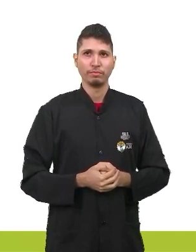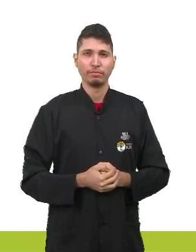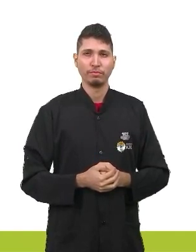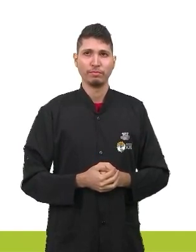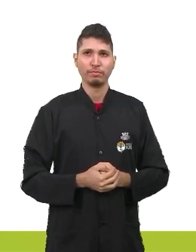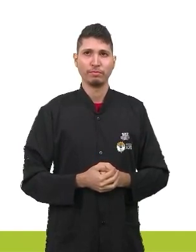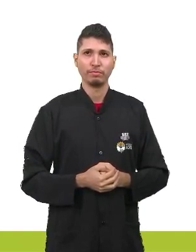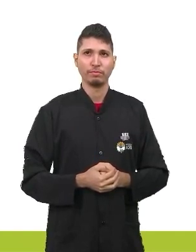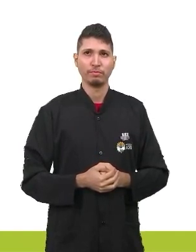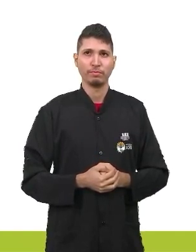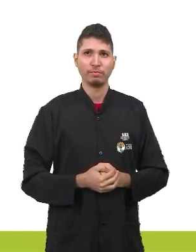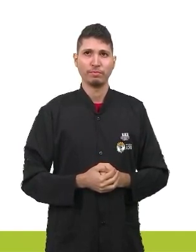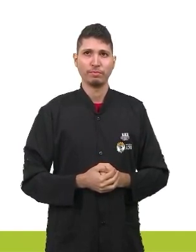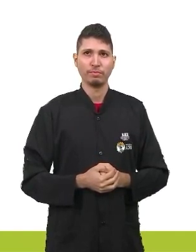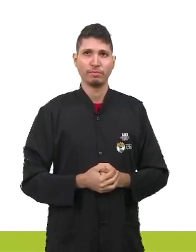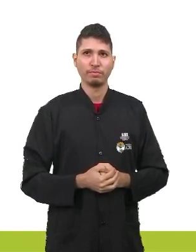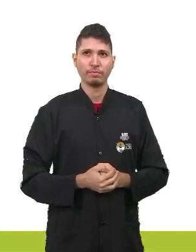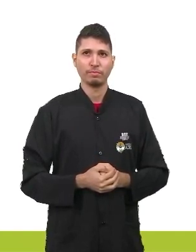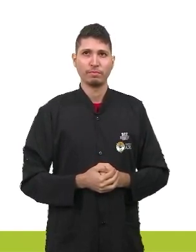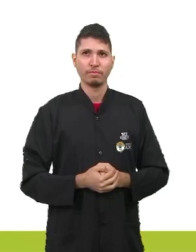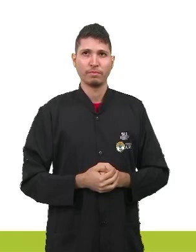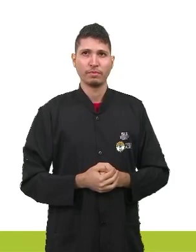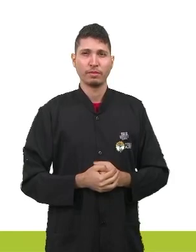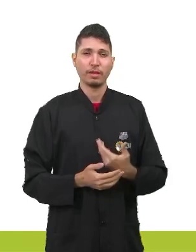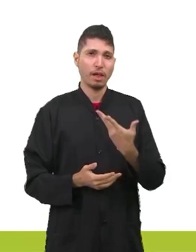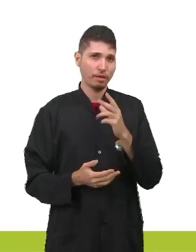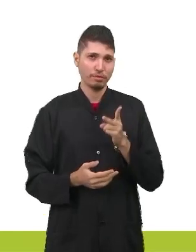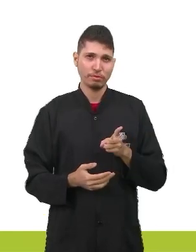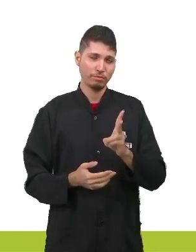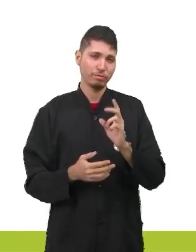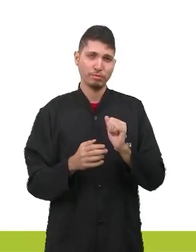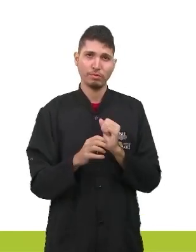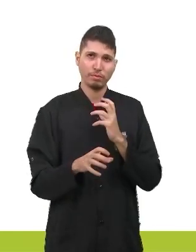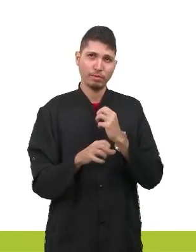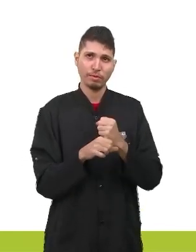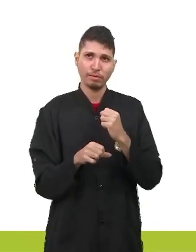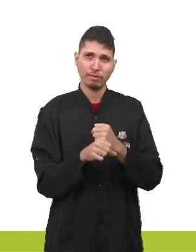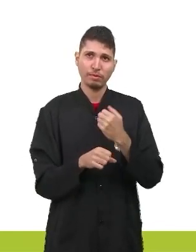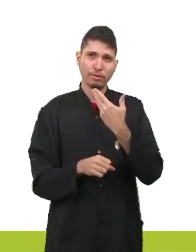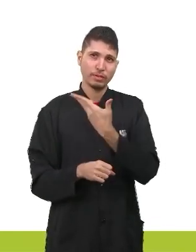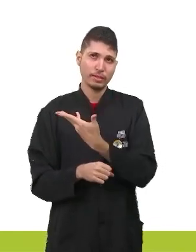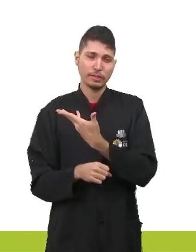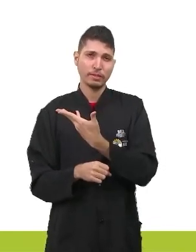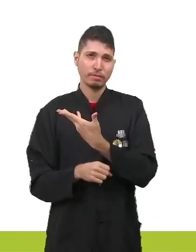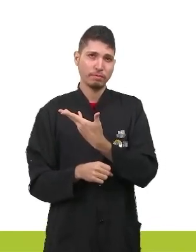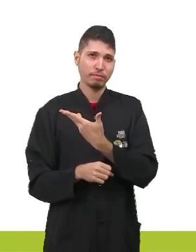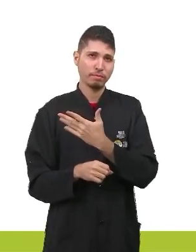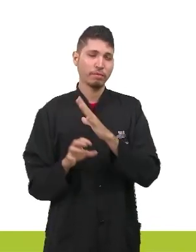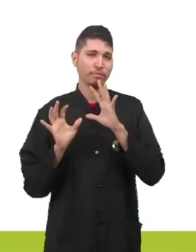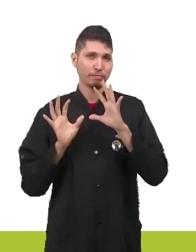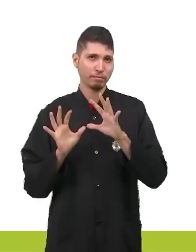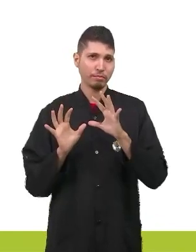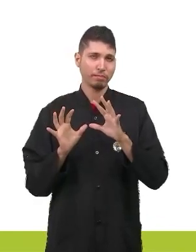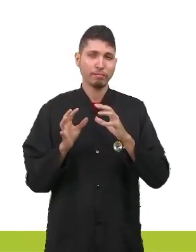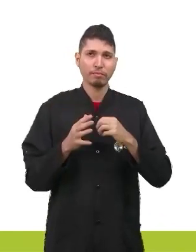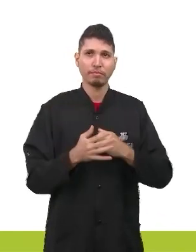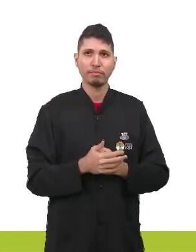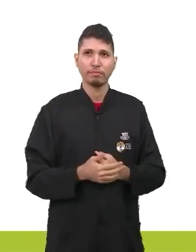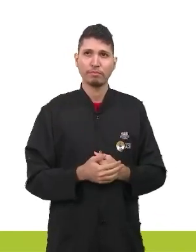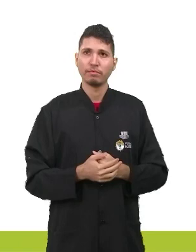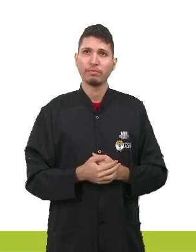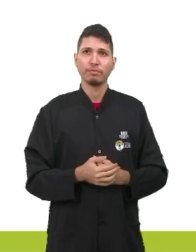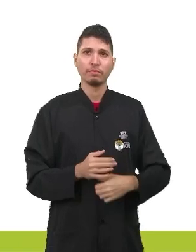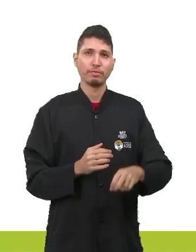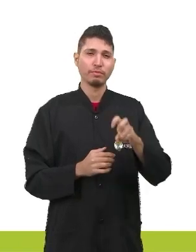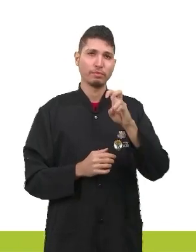precisa se matar de fazer cálculo, não. Usa método de simplificação aqui, ó. Fica mais fácil para você deduzir, ó. Quanto é 5 mais 15,